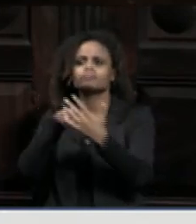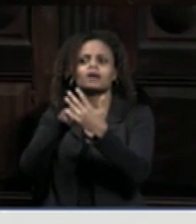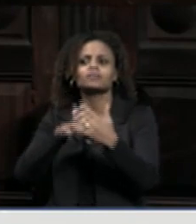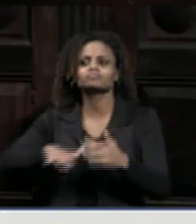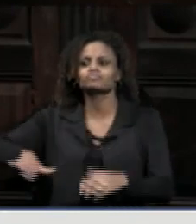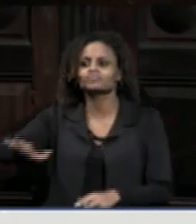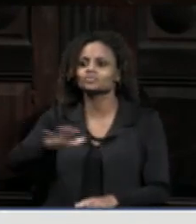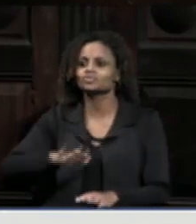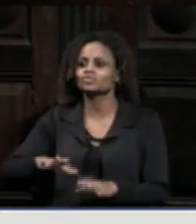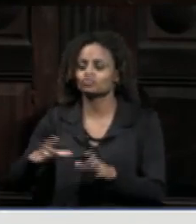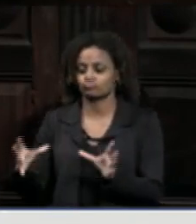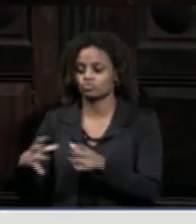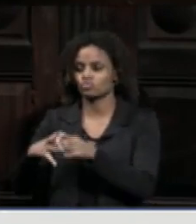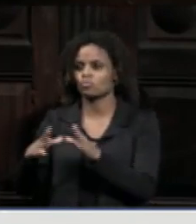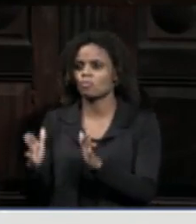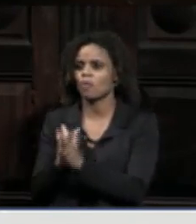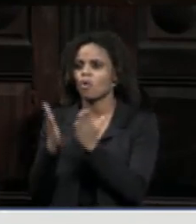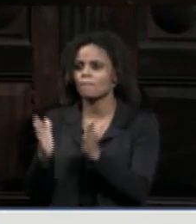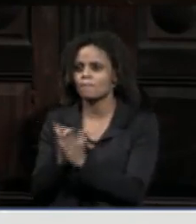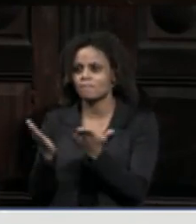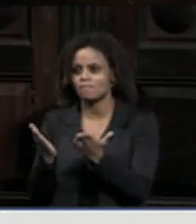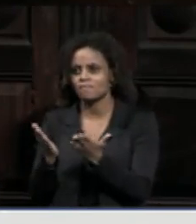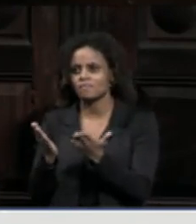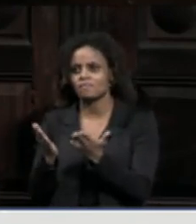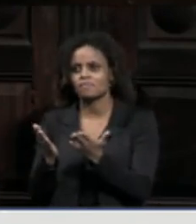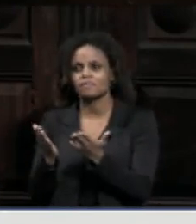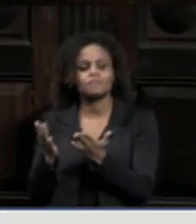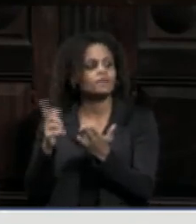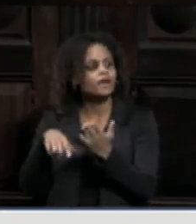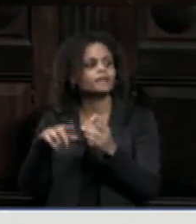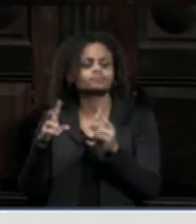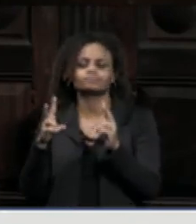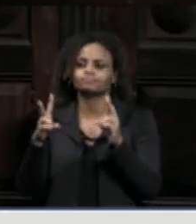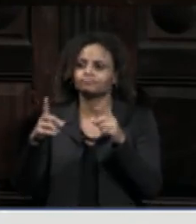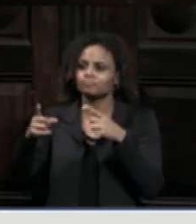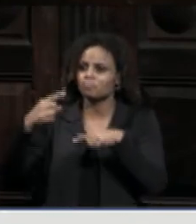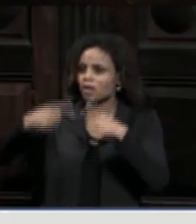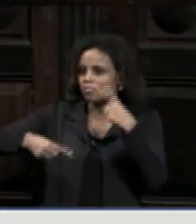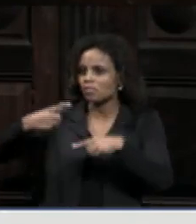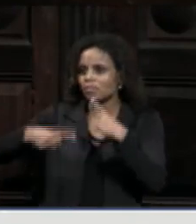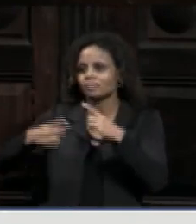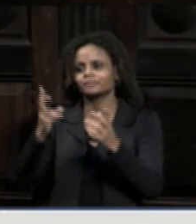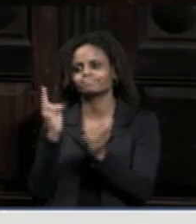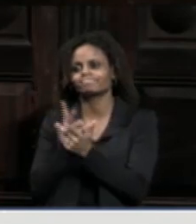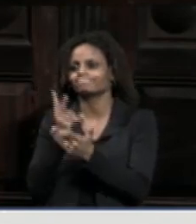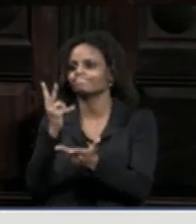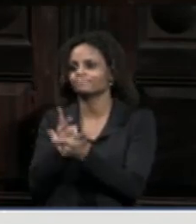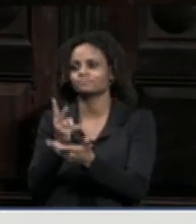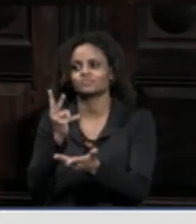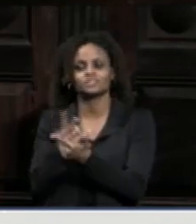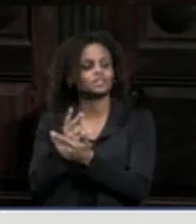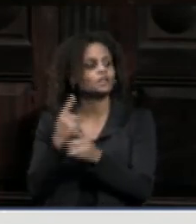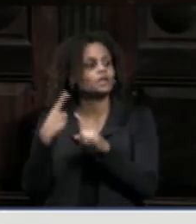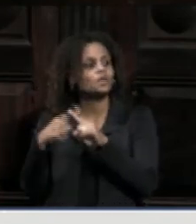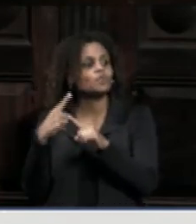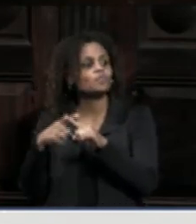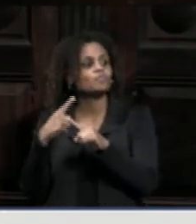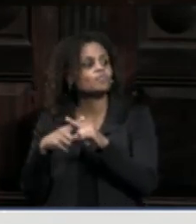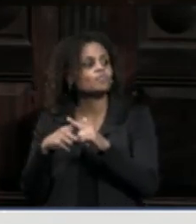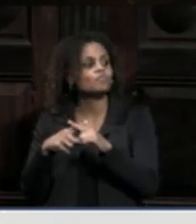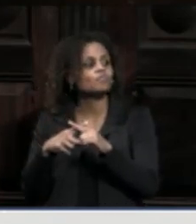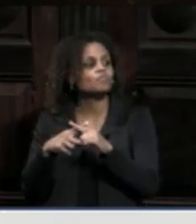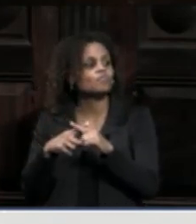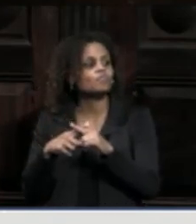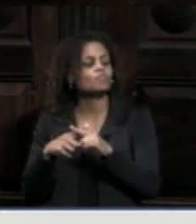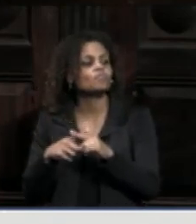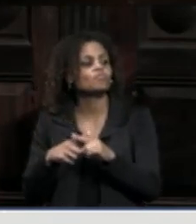menos favorecidos, esse debate surge sobre o impacto. Mas quando a concessão é para ser